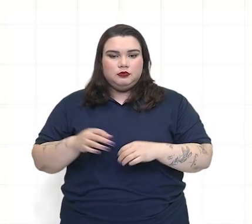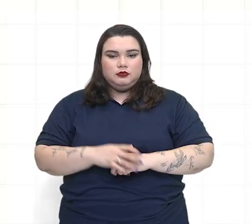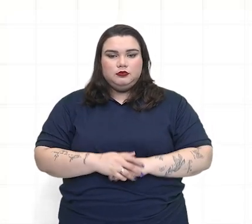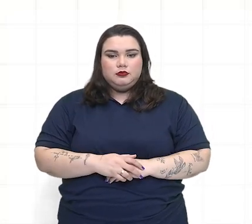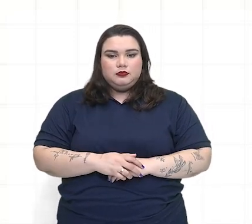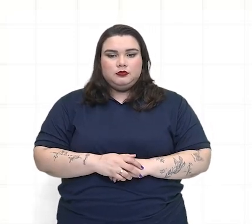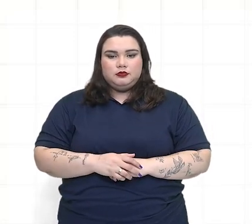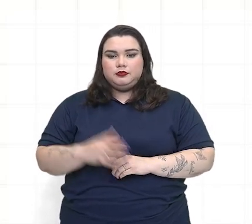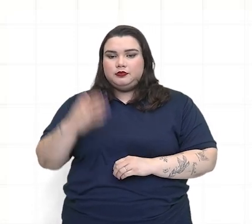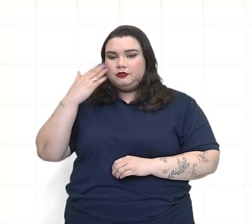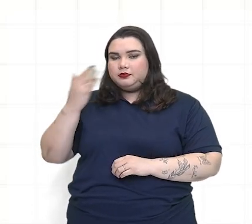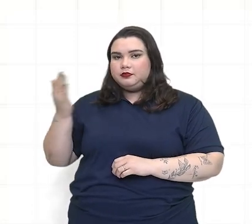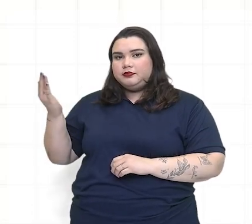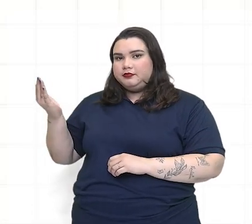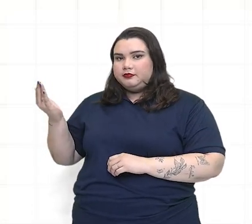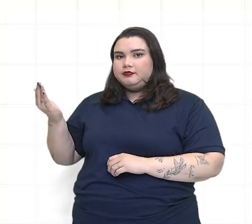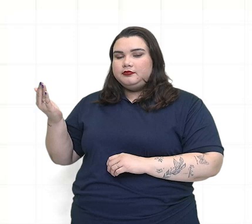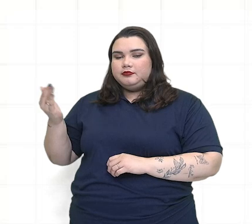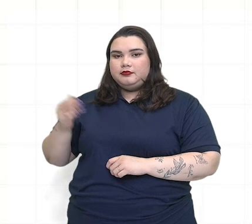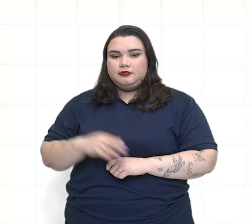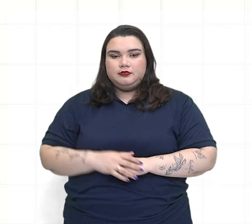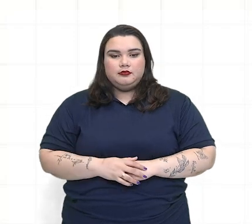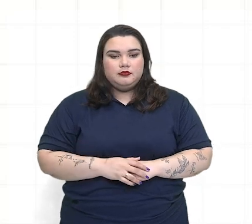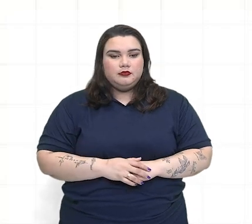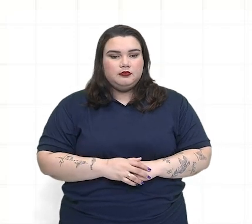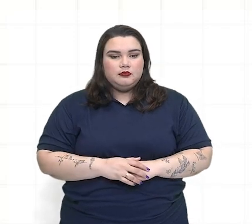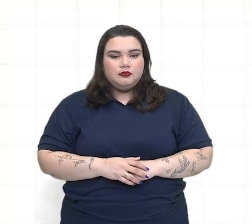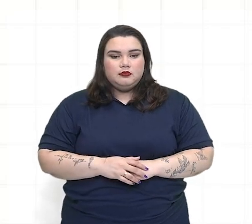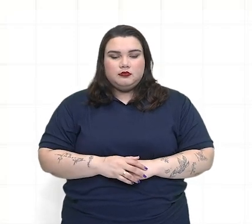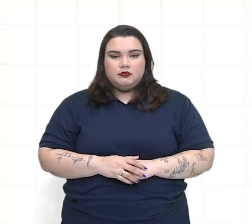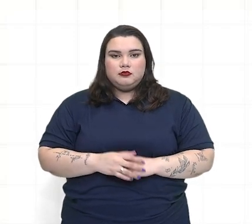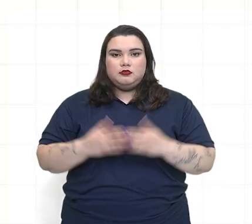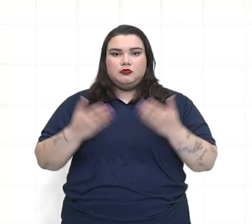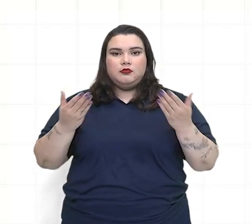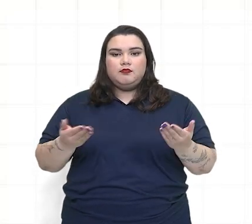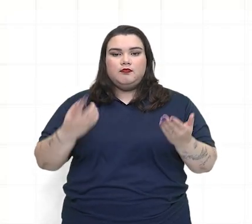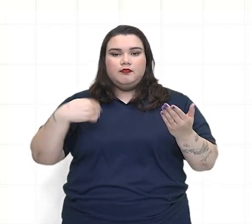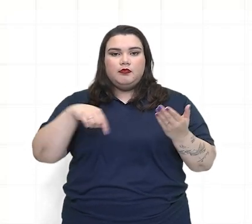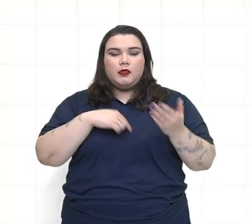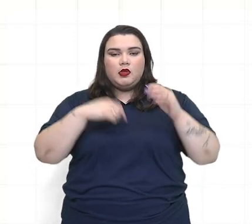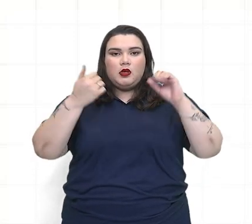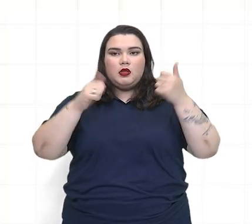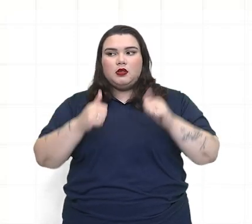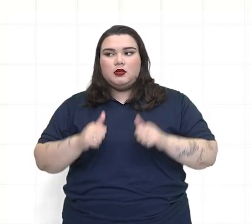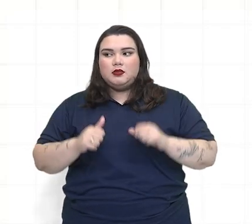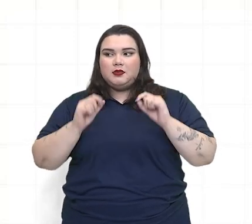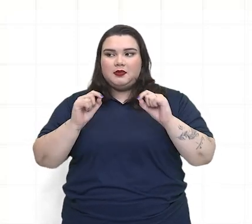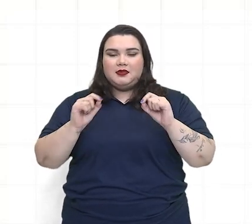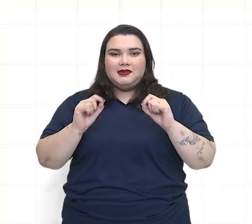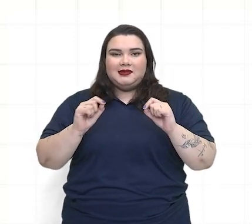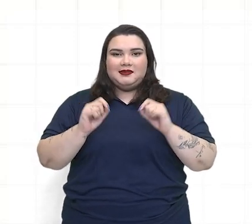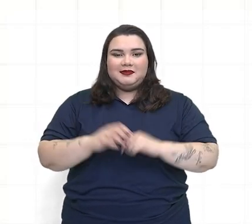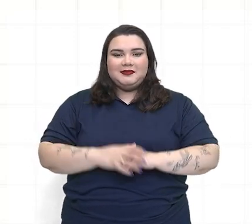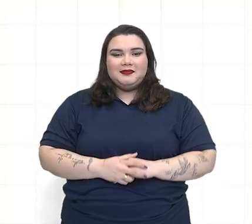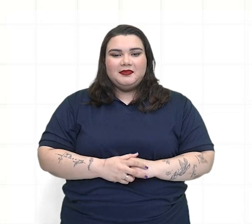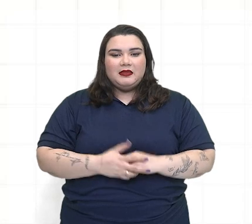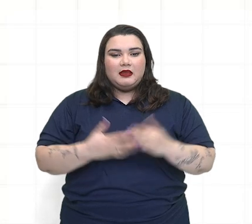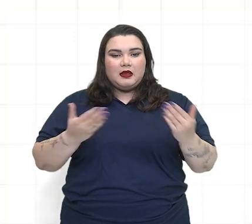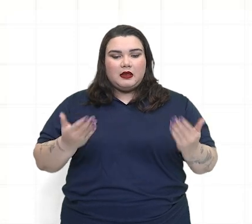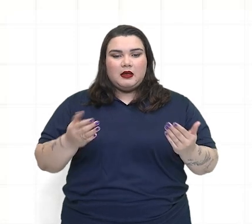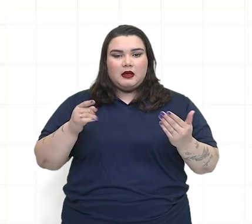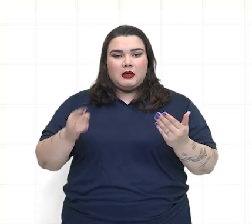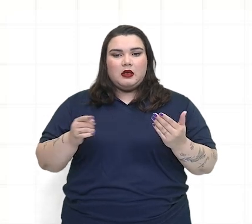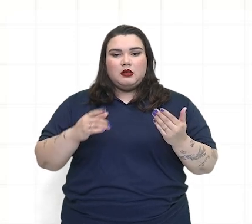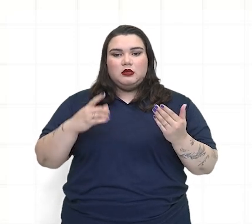lado. Beleza? Aí, pessoal, o que nós vamos analisar aqui? O progresso